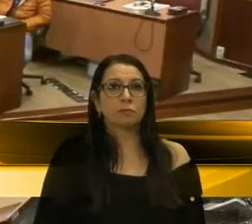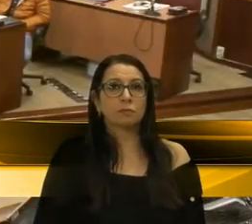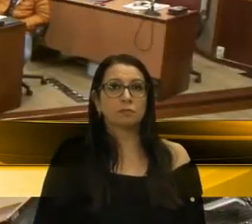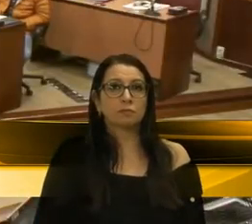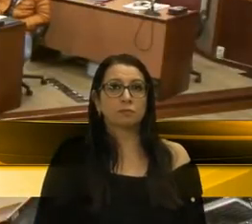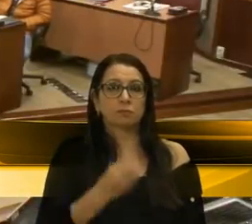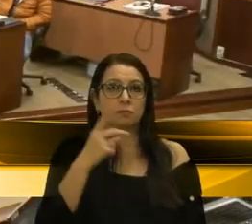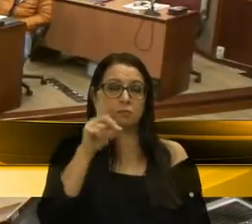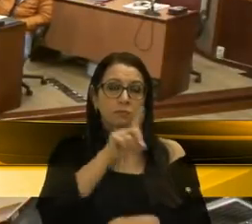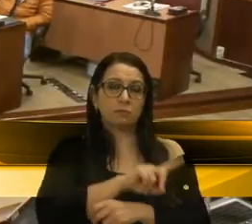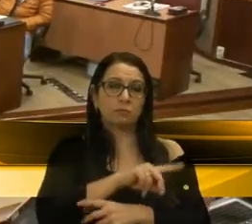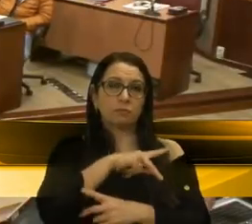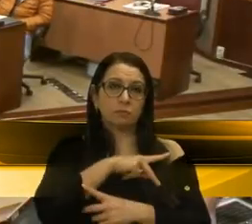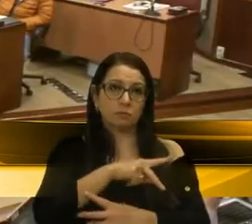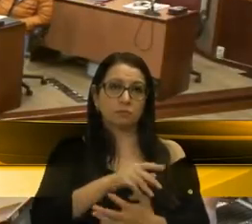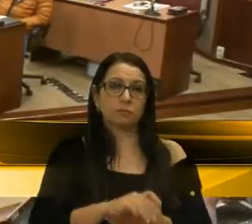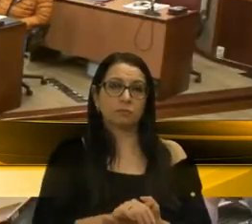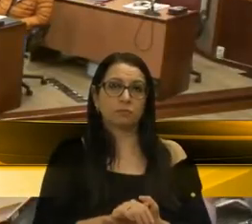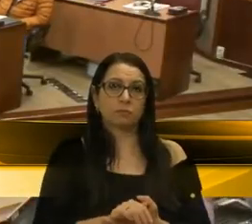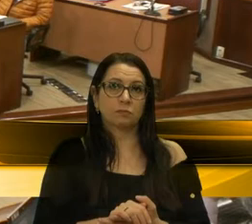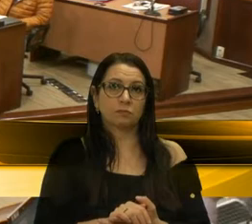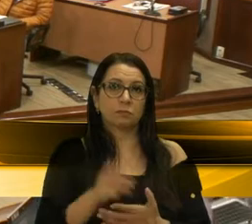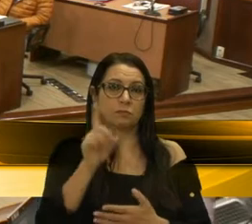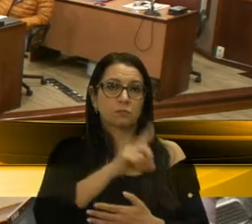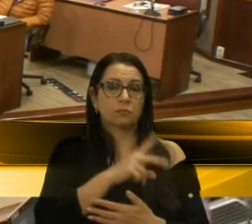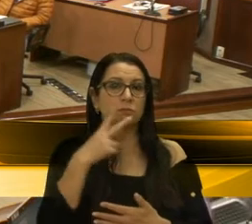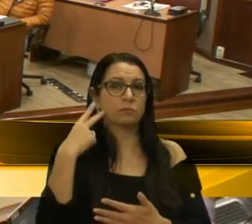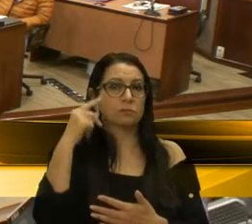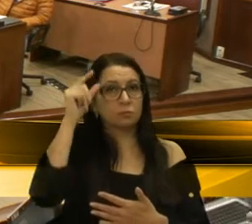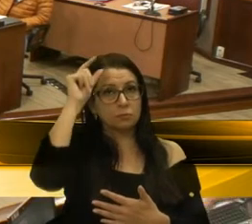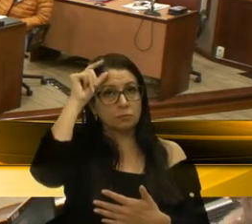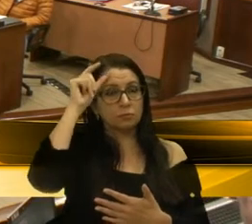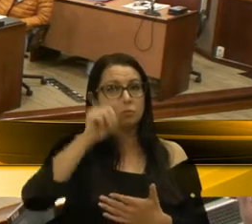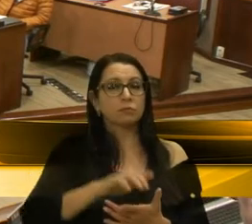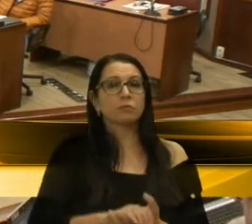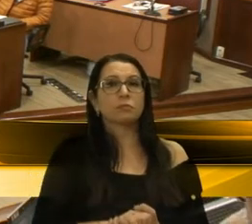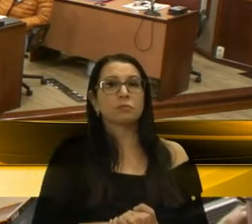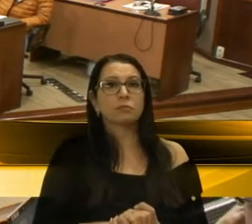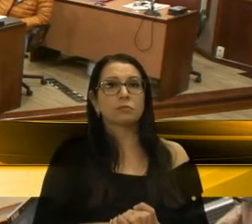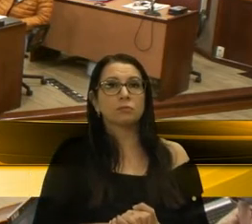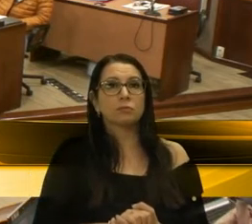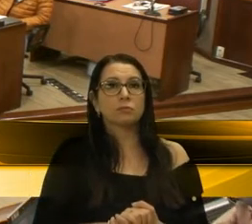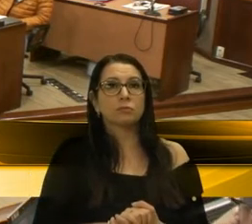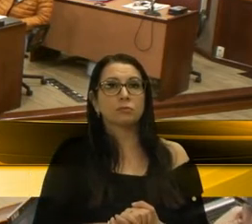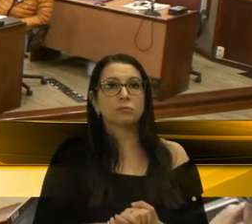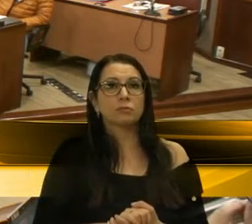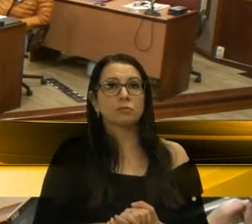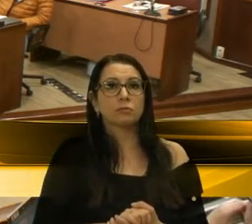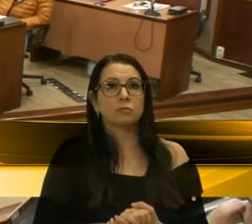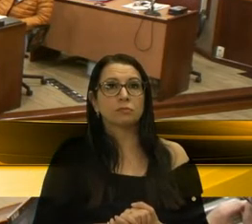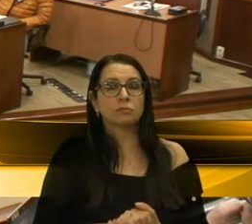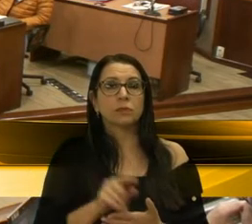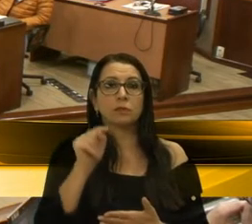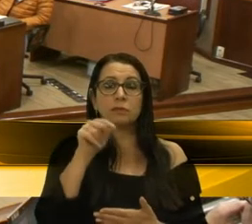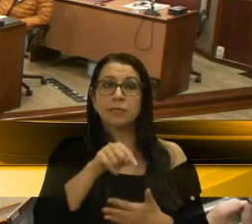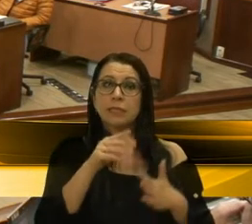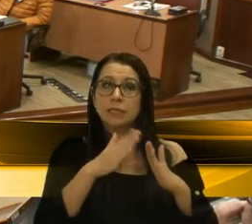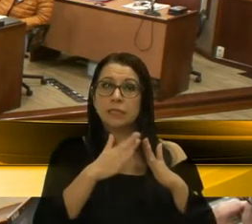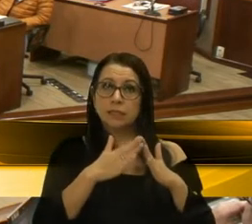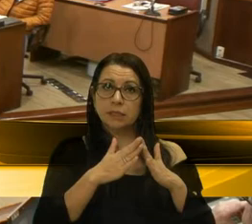Bom dia, presidente. Bom dia, vereador Chico Guerra, que vem a esta